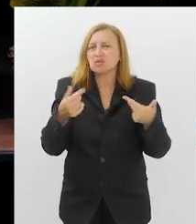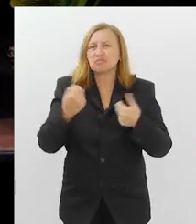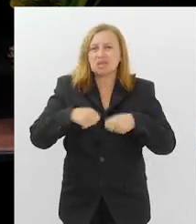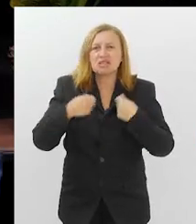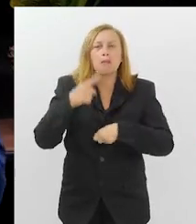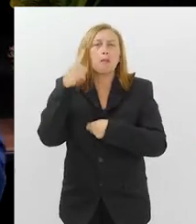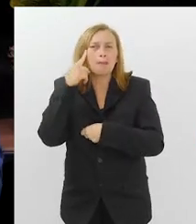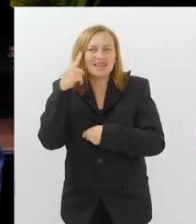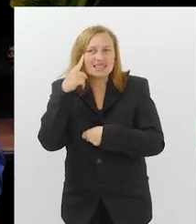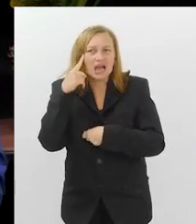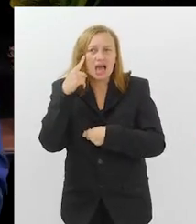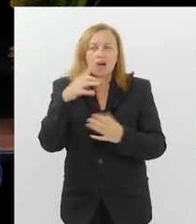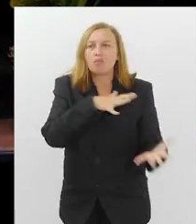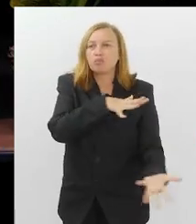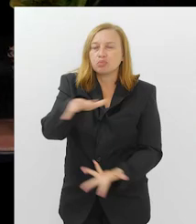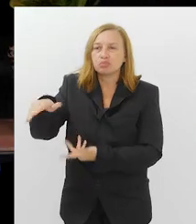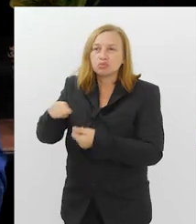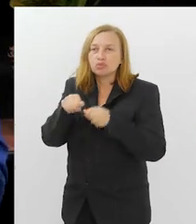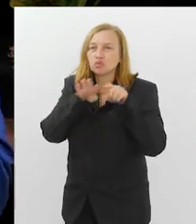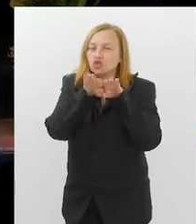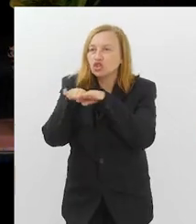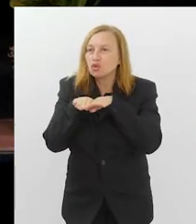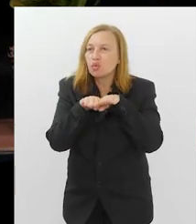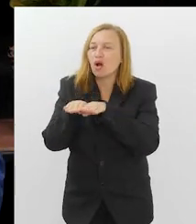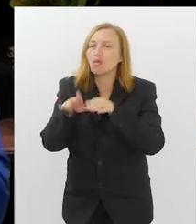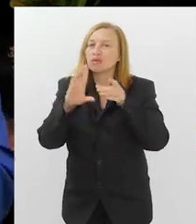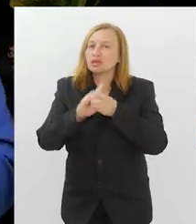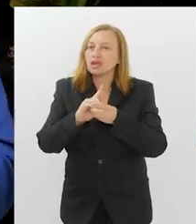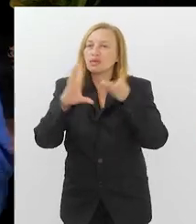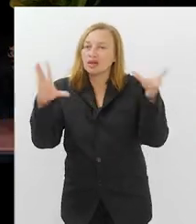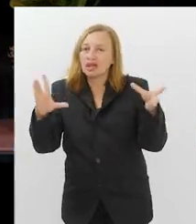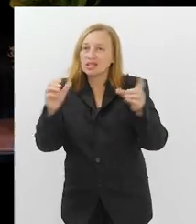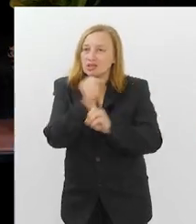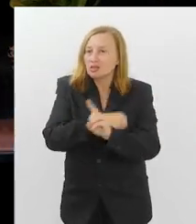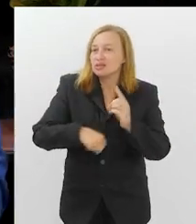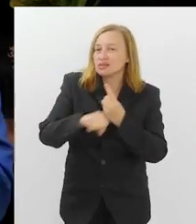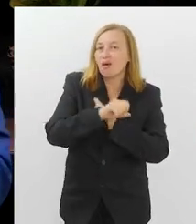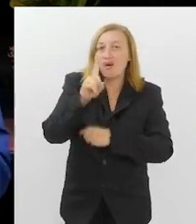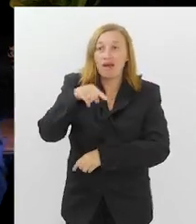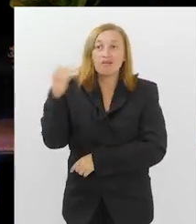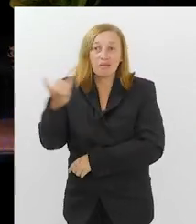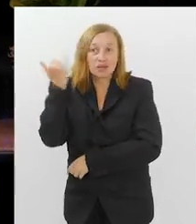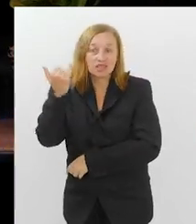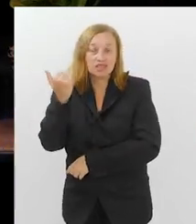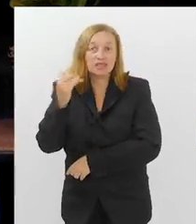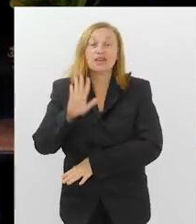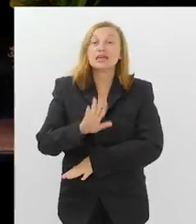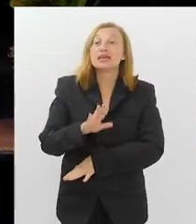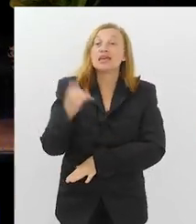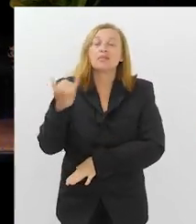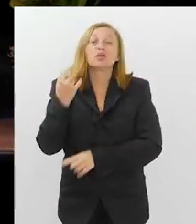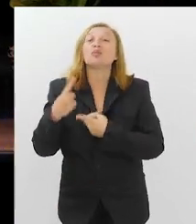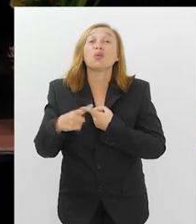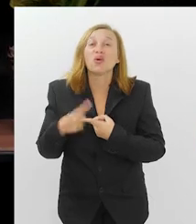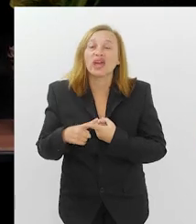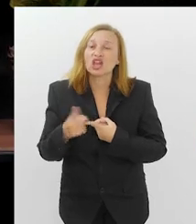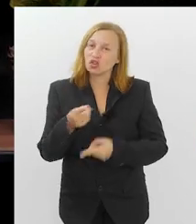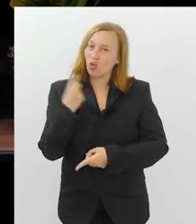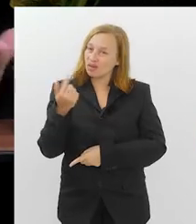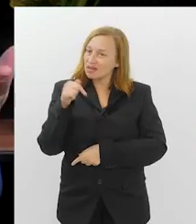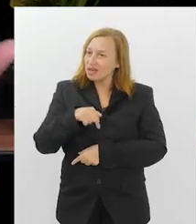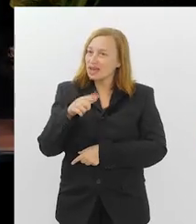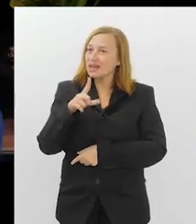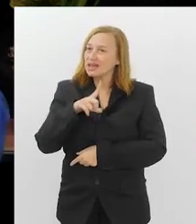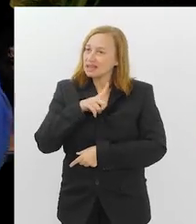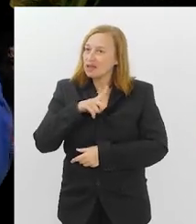de muitas coisas que a gente tem que pensar, né, para um mundo mais igualitário, com democracia social. Isso é muito importante. E é